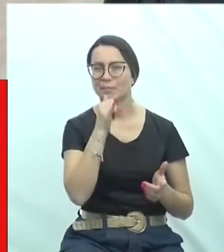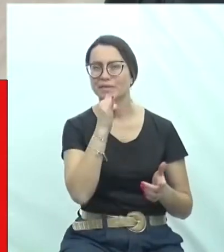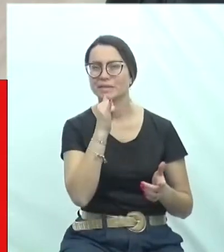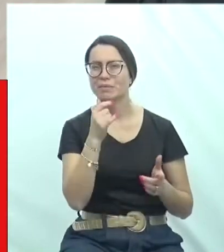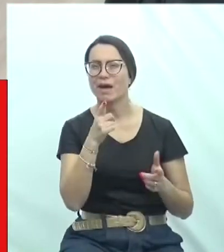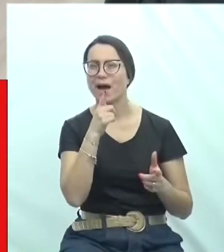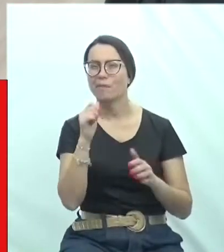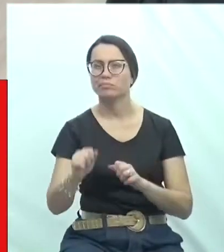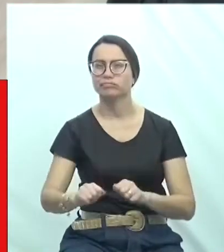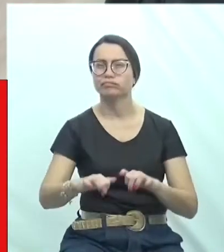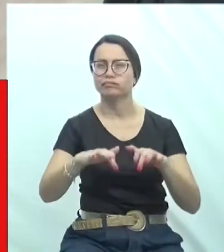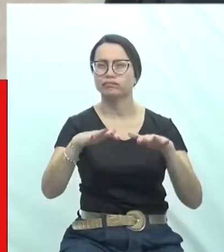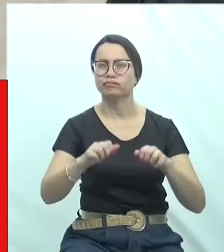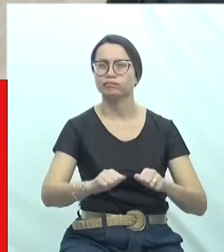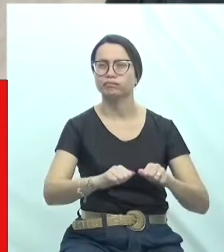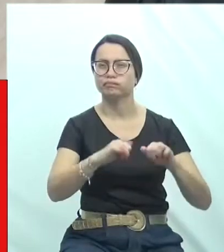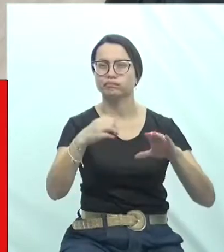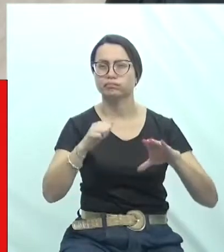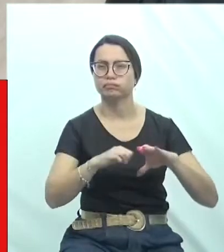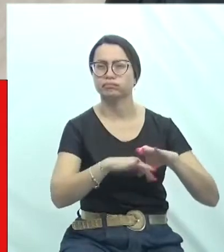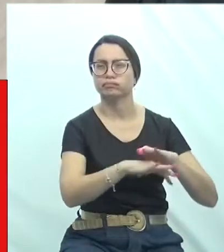né? Acredito que aqui em Criciúma deva ter também